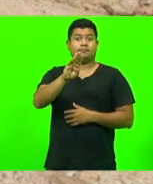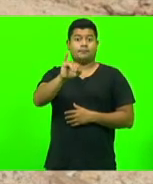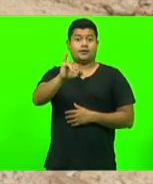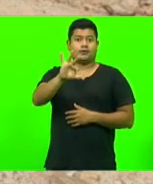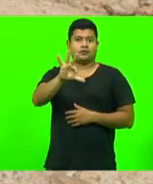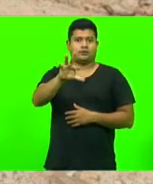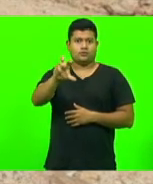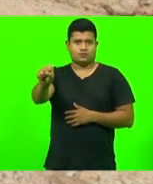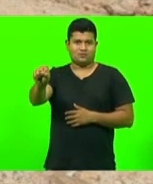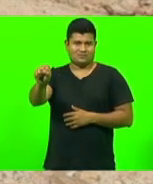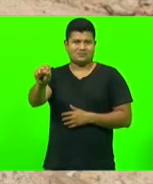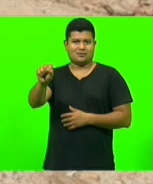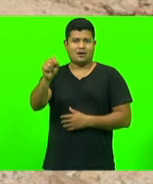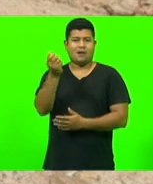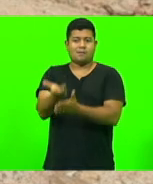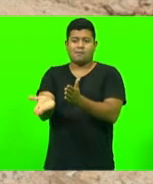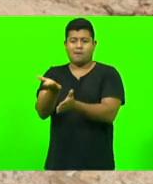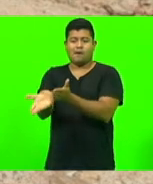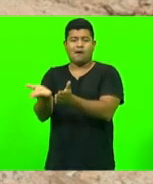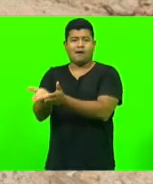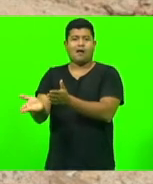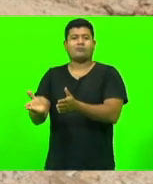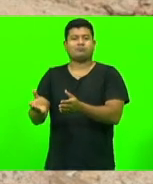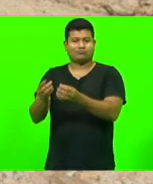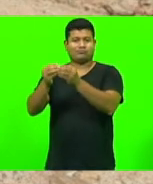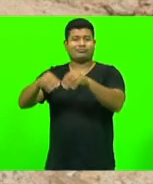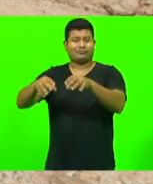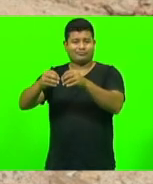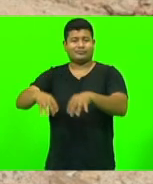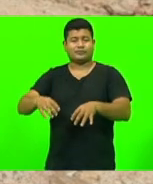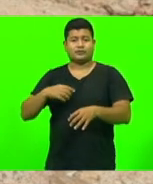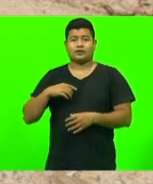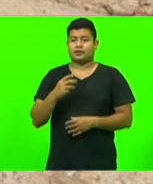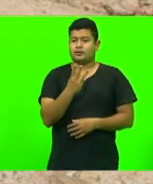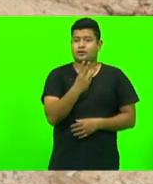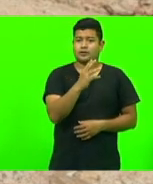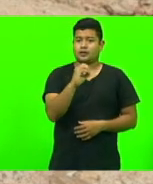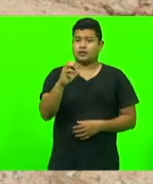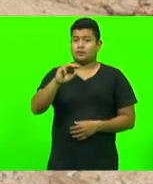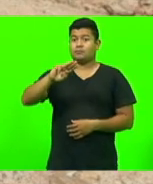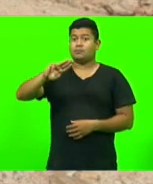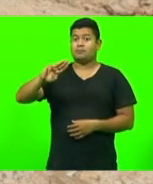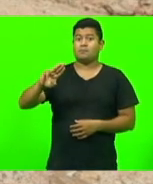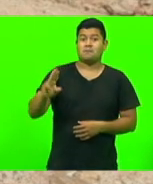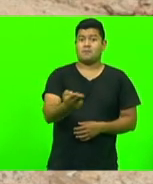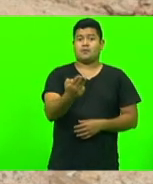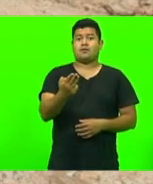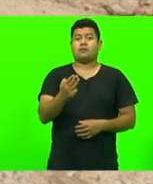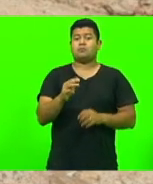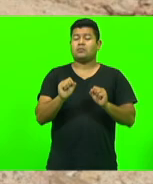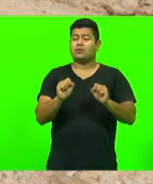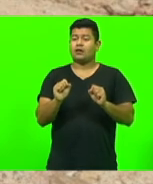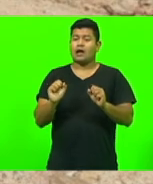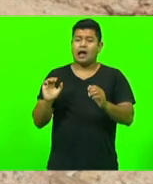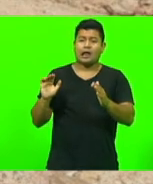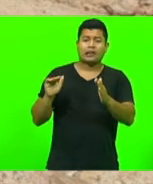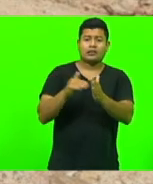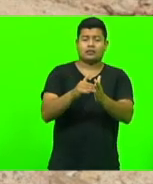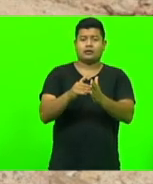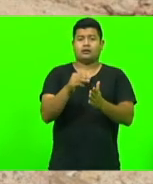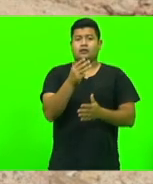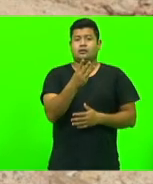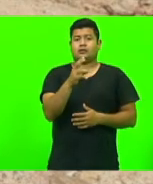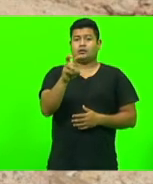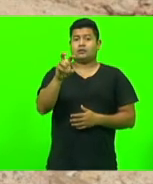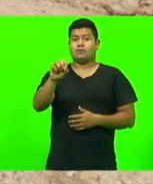bilhões de prejuízos. Nós temos 300 milhões, que pode chegar a 350 com os 50 milhões